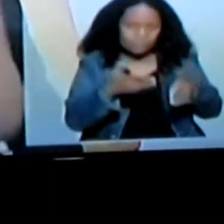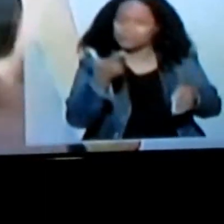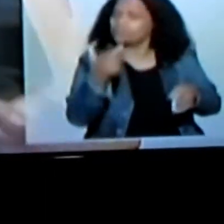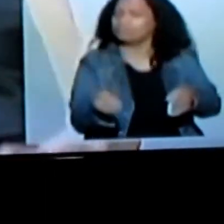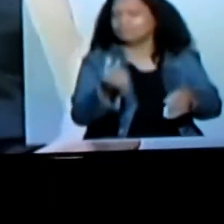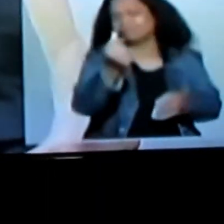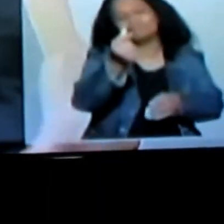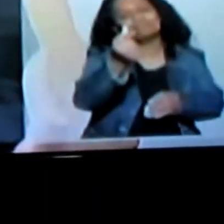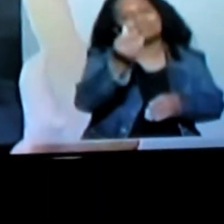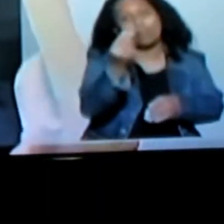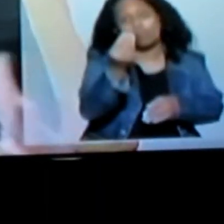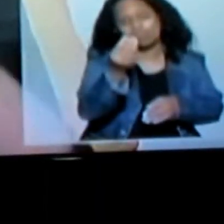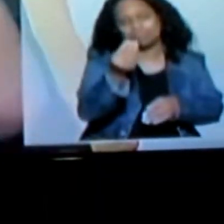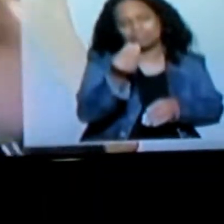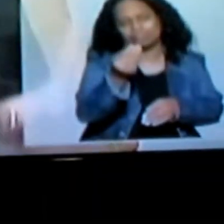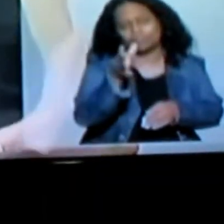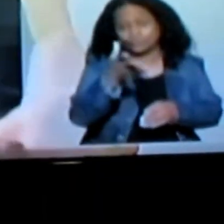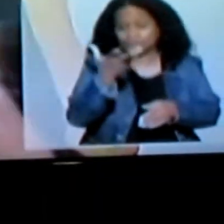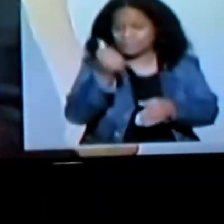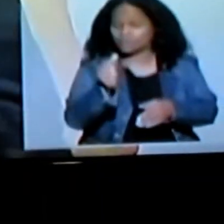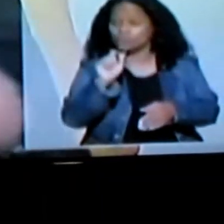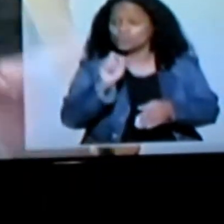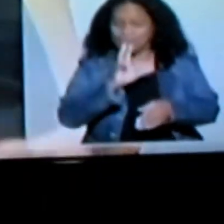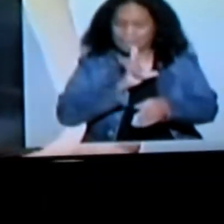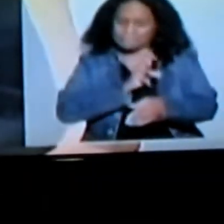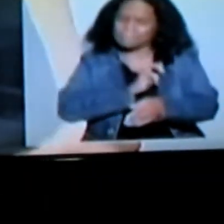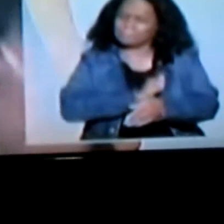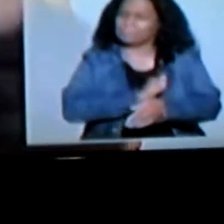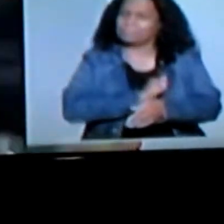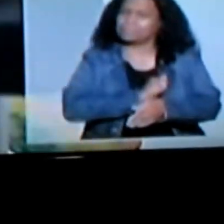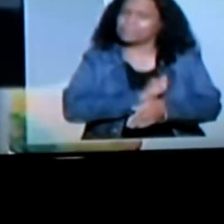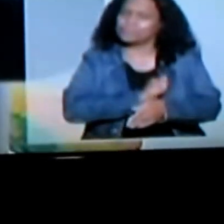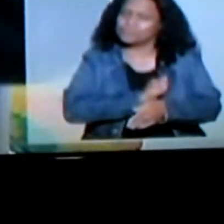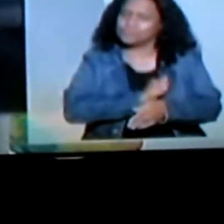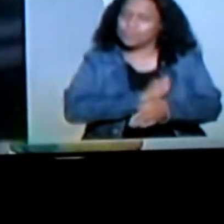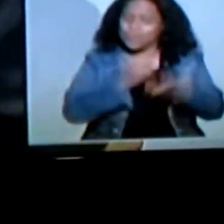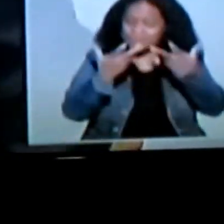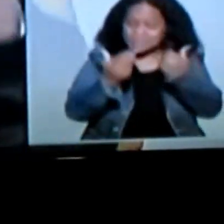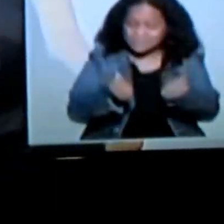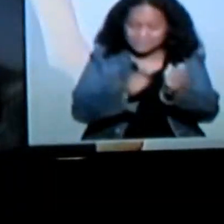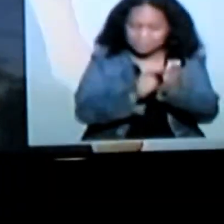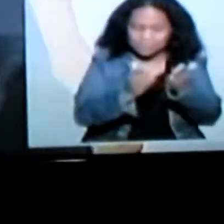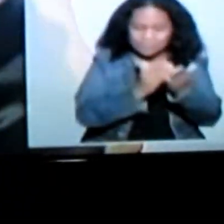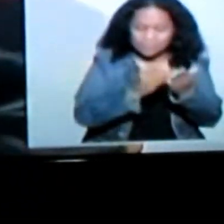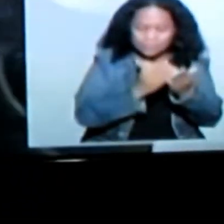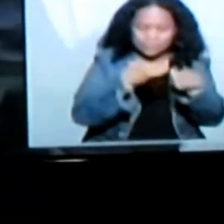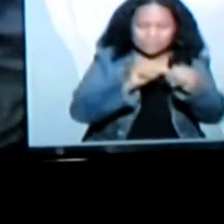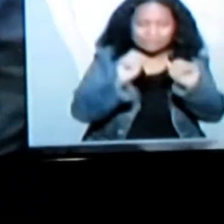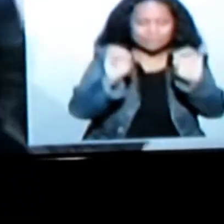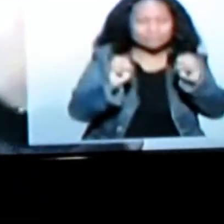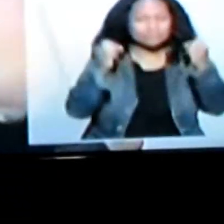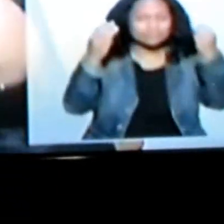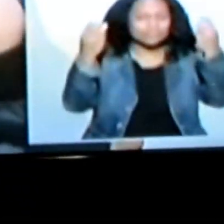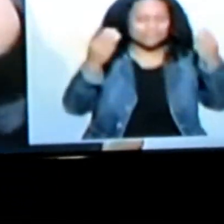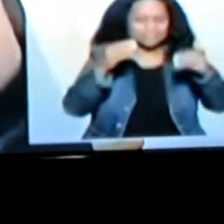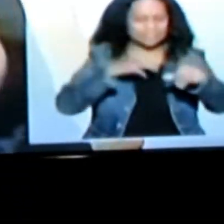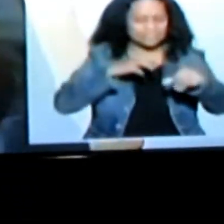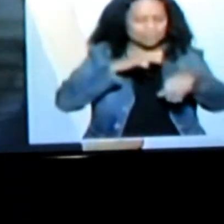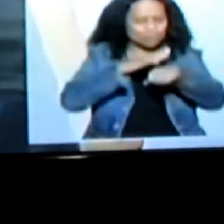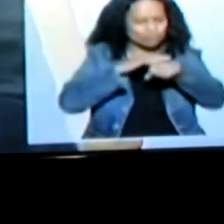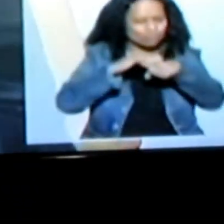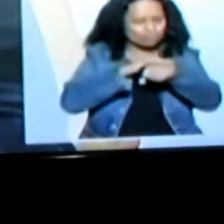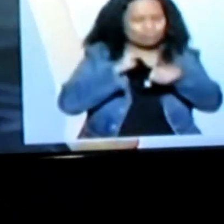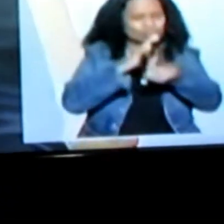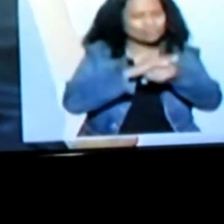aí você não ganha muito dinheiro com isso. O que você ganha? É amor mesmo, sabe? É receber livro, é fazer um evento, sentir